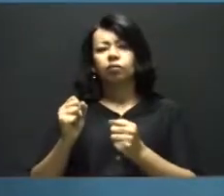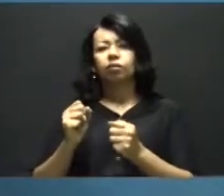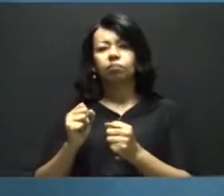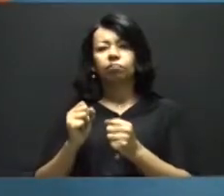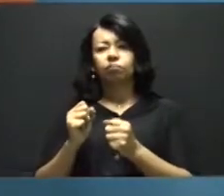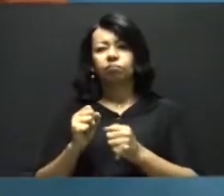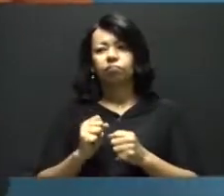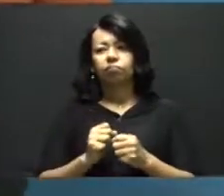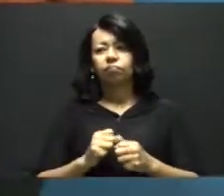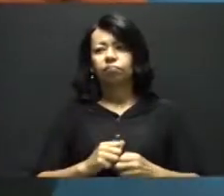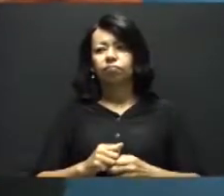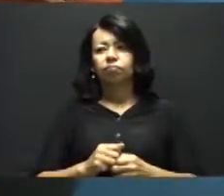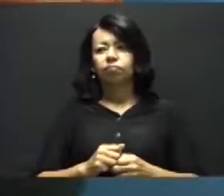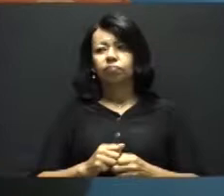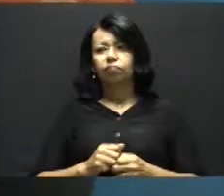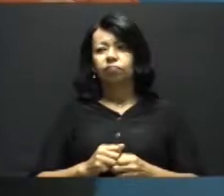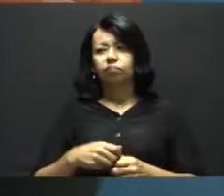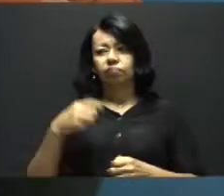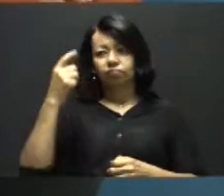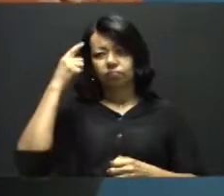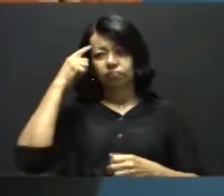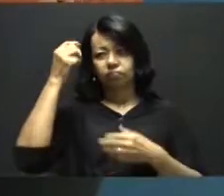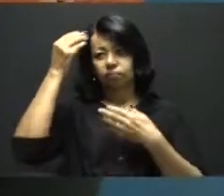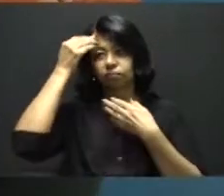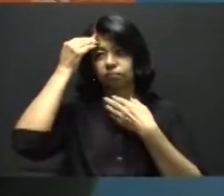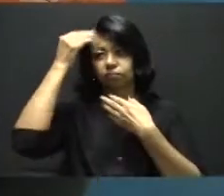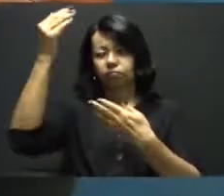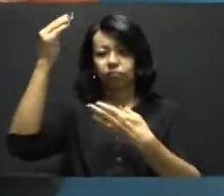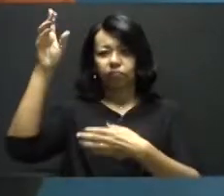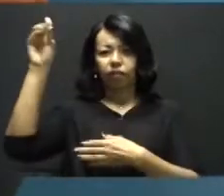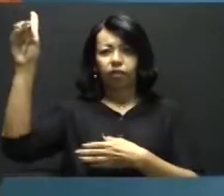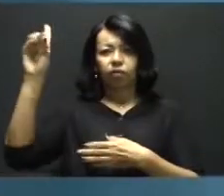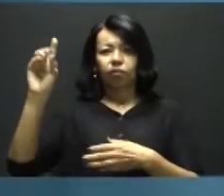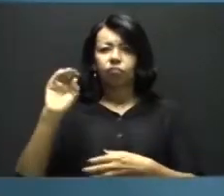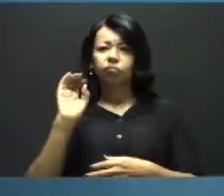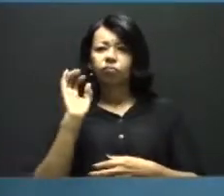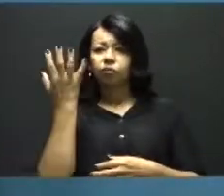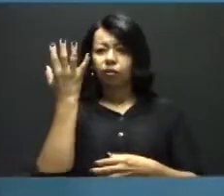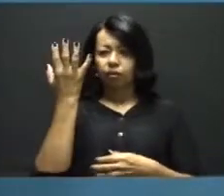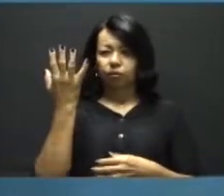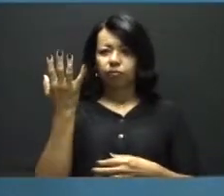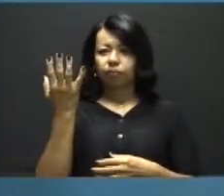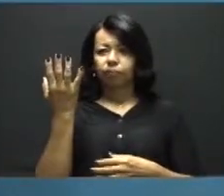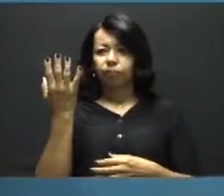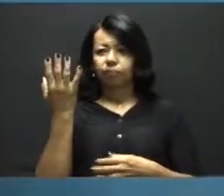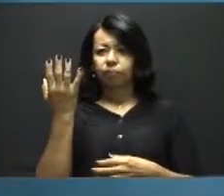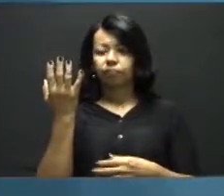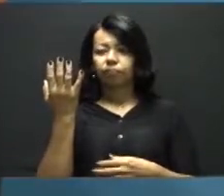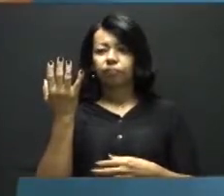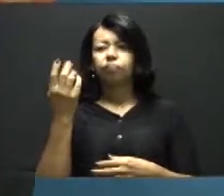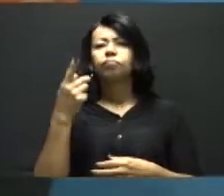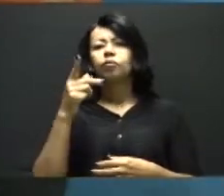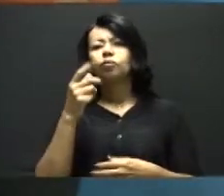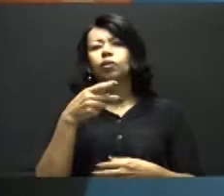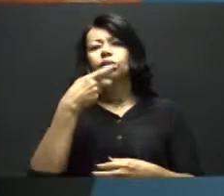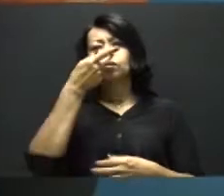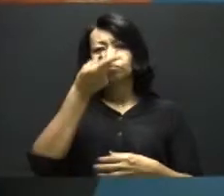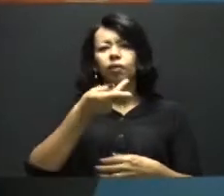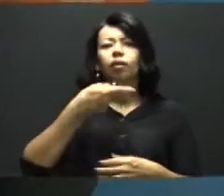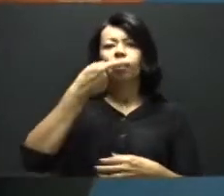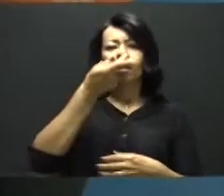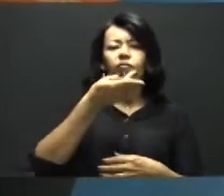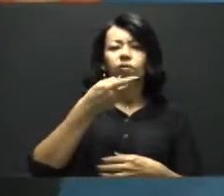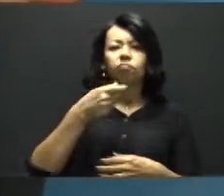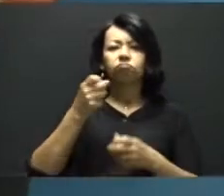seus olhos e agradecer a deus por este momento com suas palavras para que